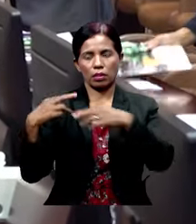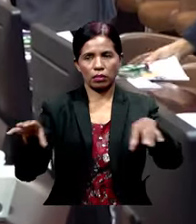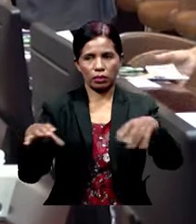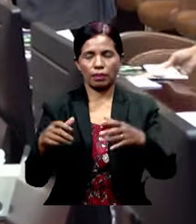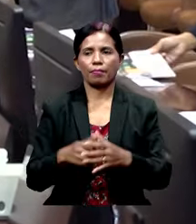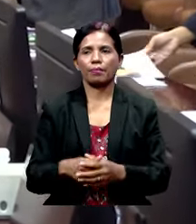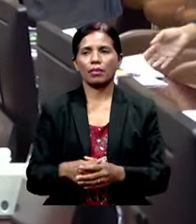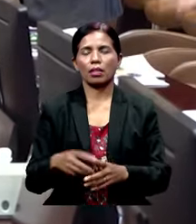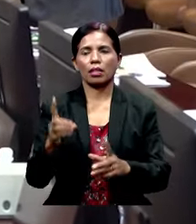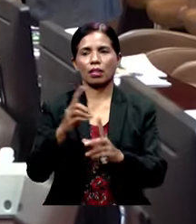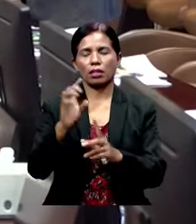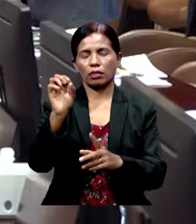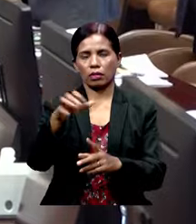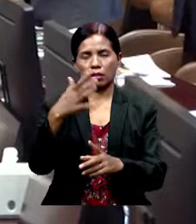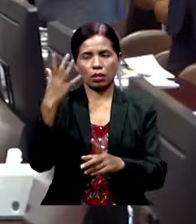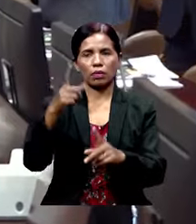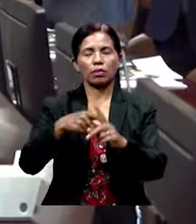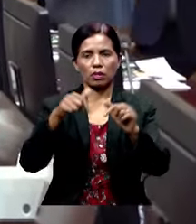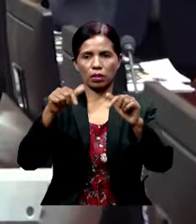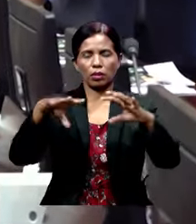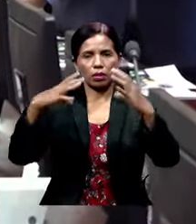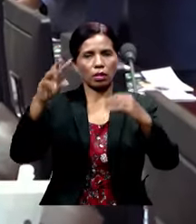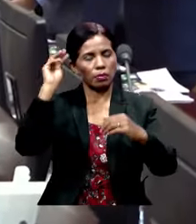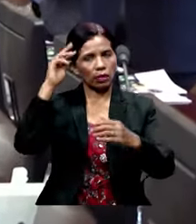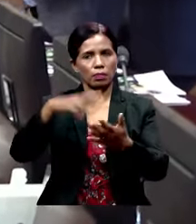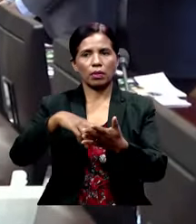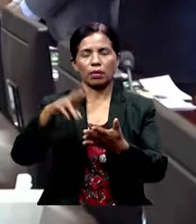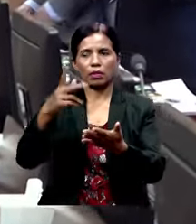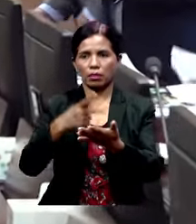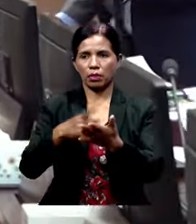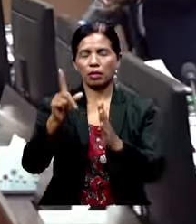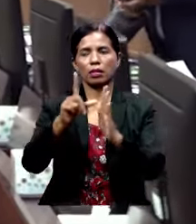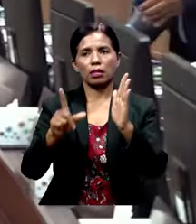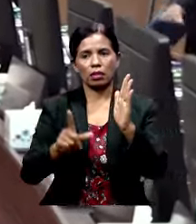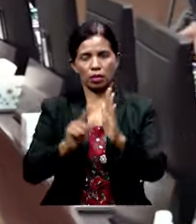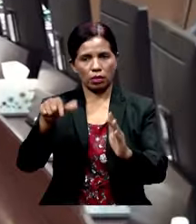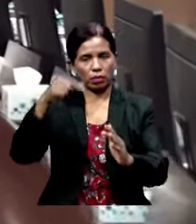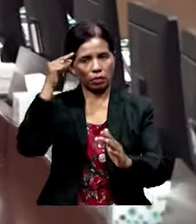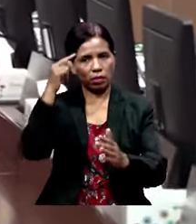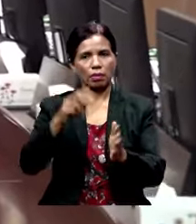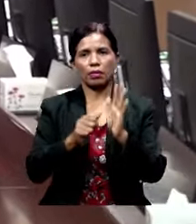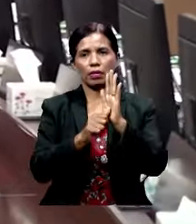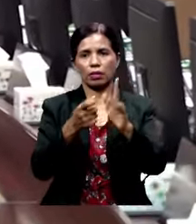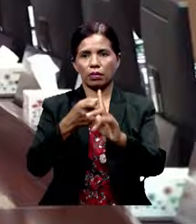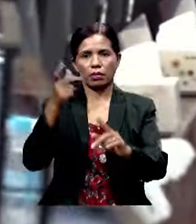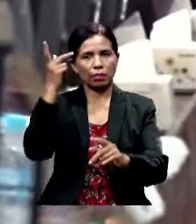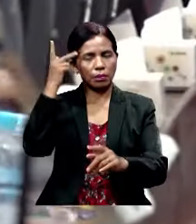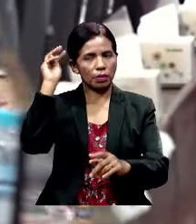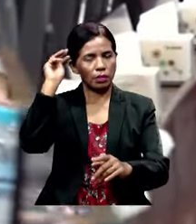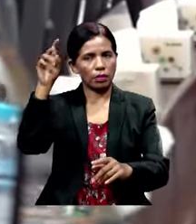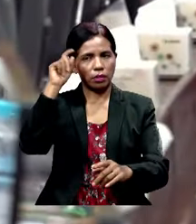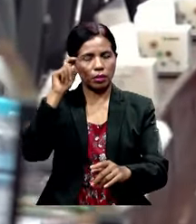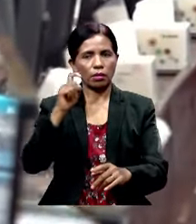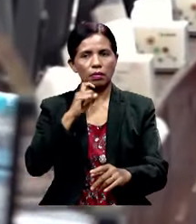Antes, né, e a Loron São Recen Lima, Fula, né, o Conselho do Ministro aprova o projeto de resolução governo, neve apresenta o seu primeiro-ministro, Caíra